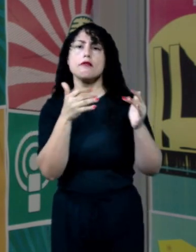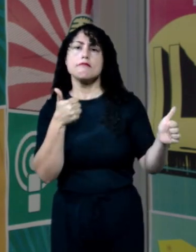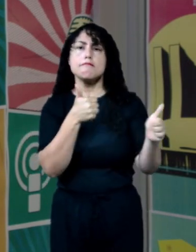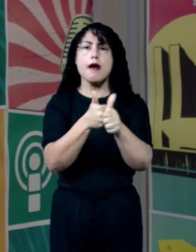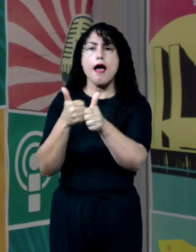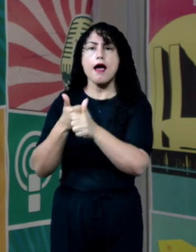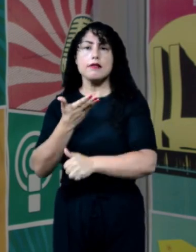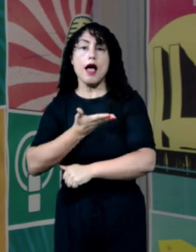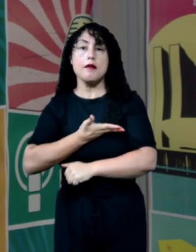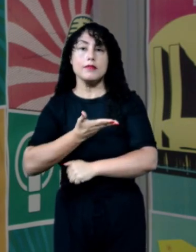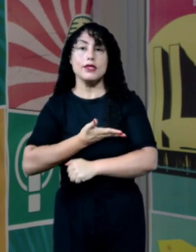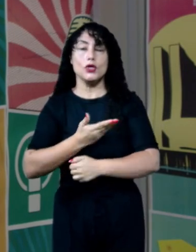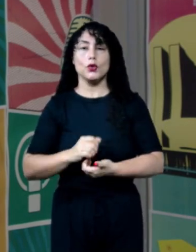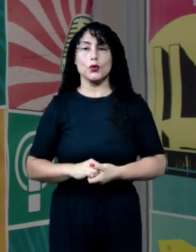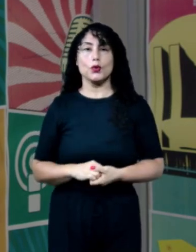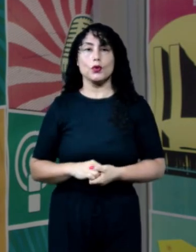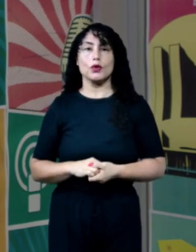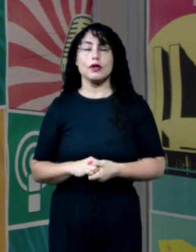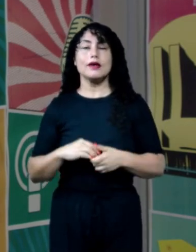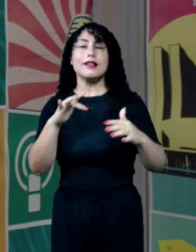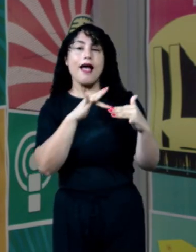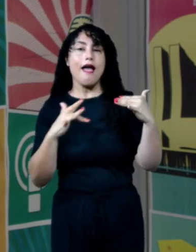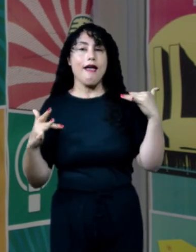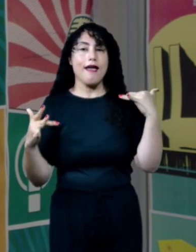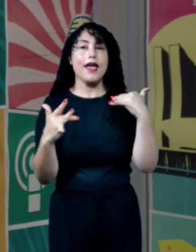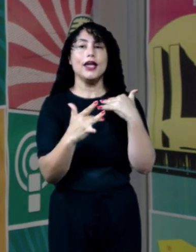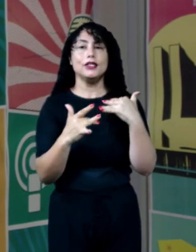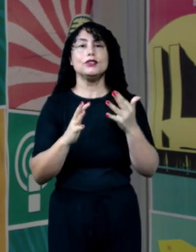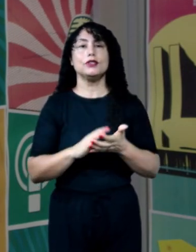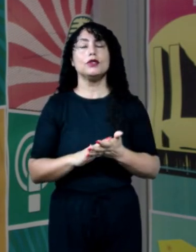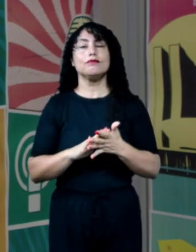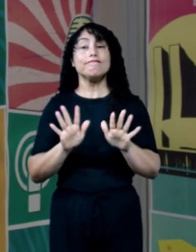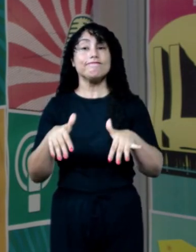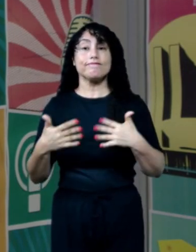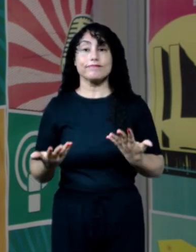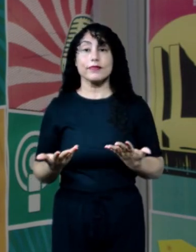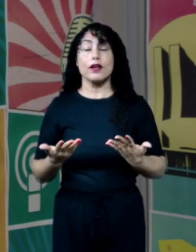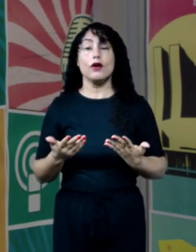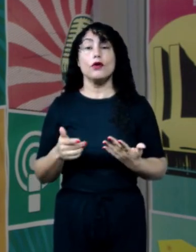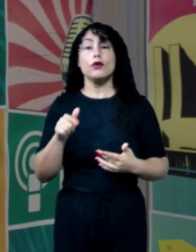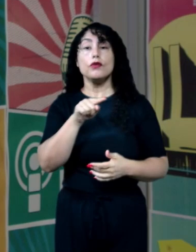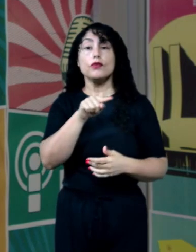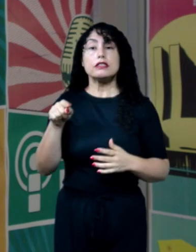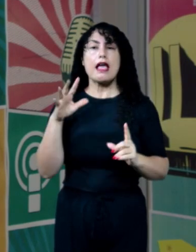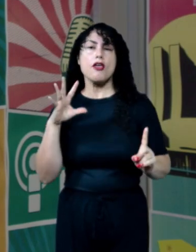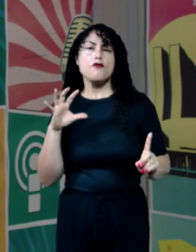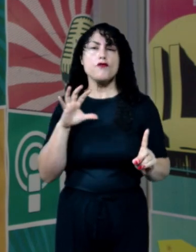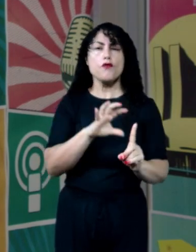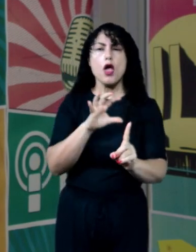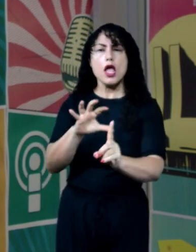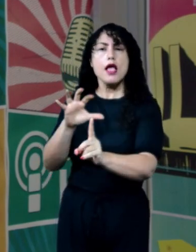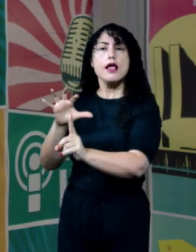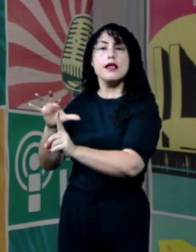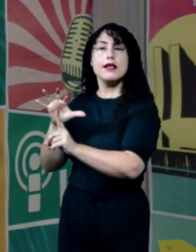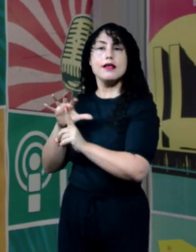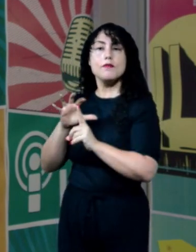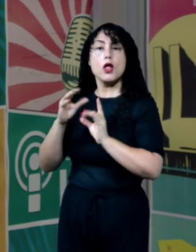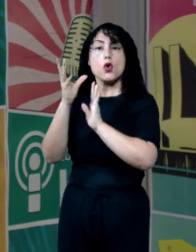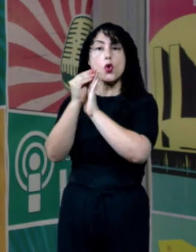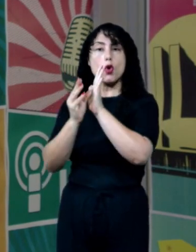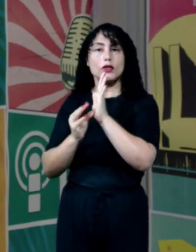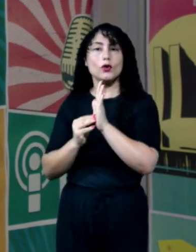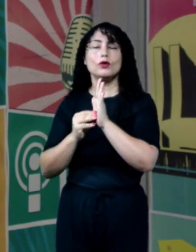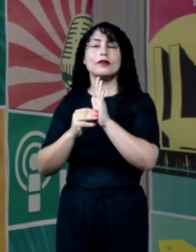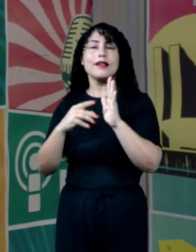seus amigos na rede social. Então, com isso, você acaba sendo influenciado pelo conteúdo que eles